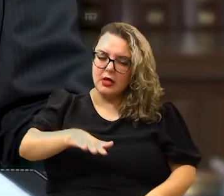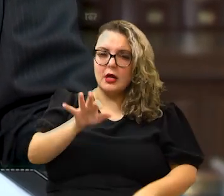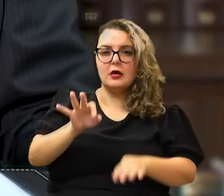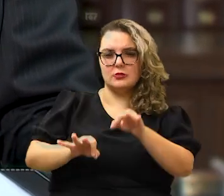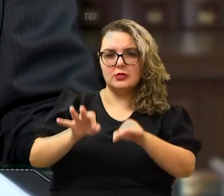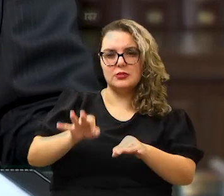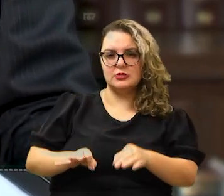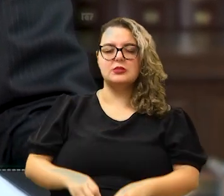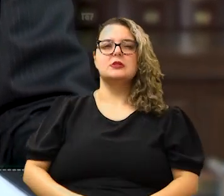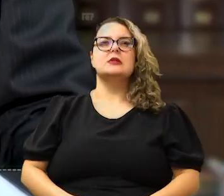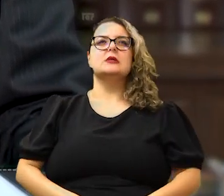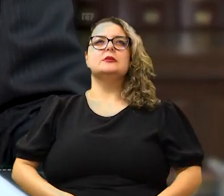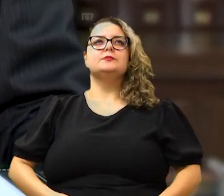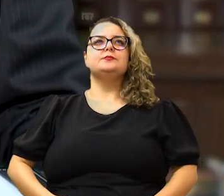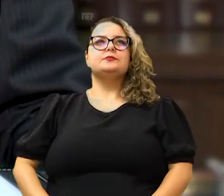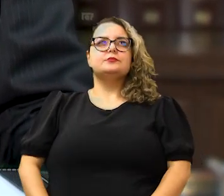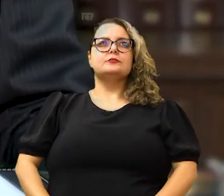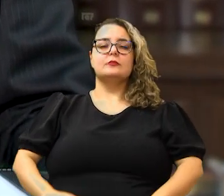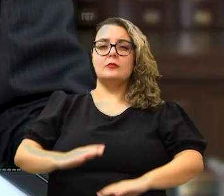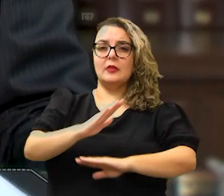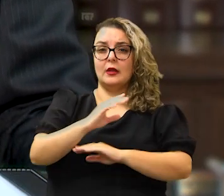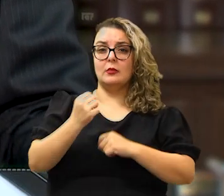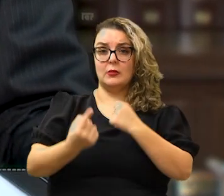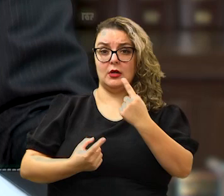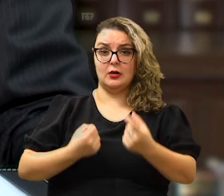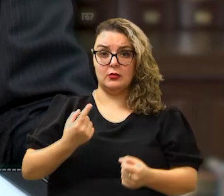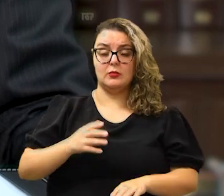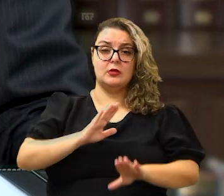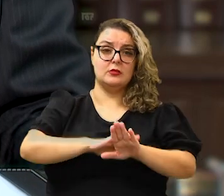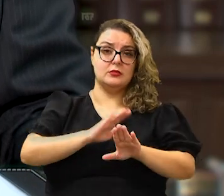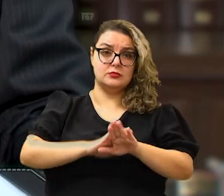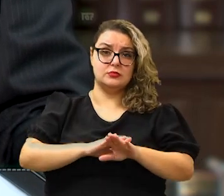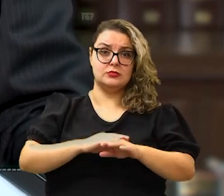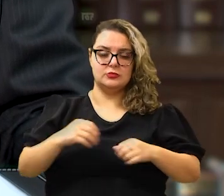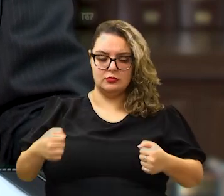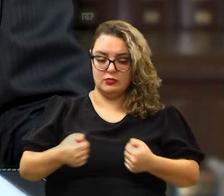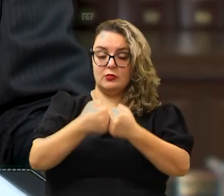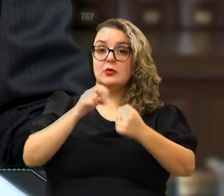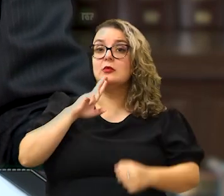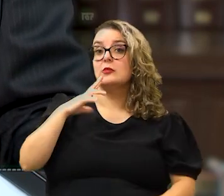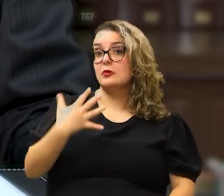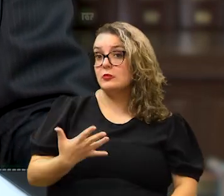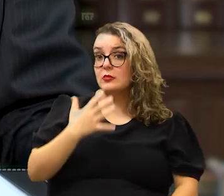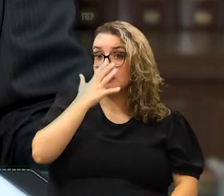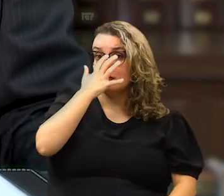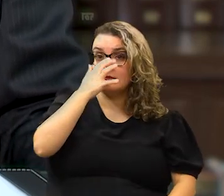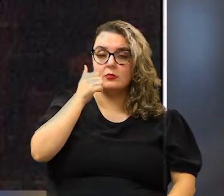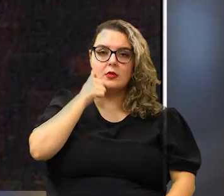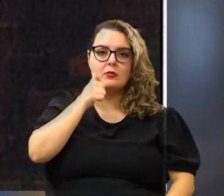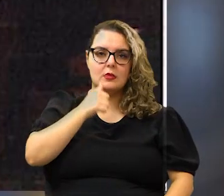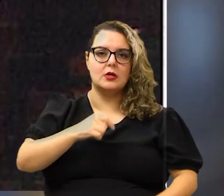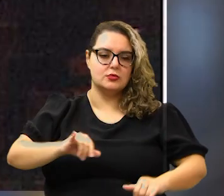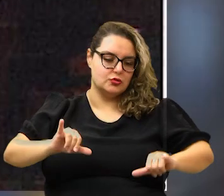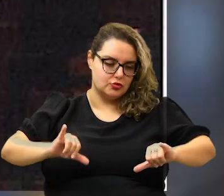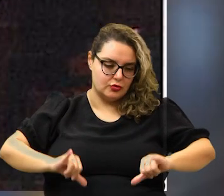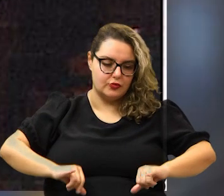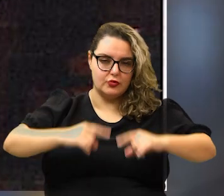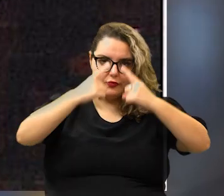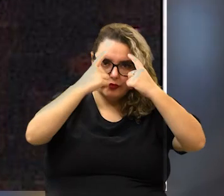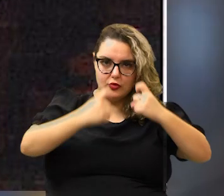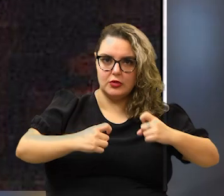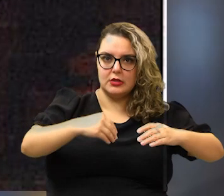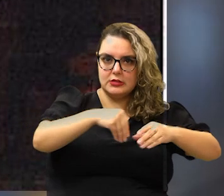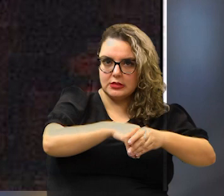seguramente acontece na Inglaterra do século XIV, com a criação das chamadas Câmara dos